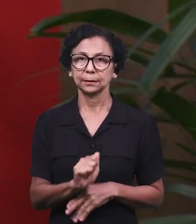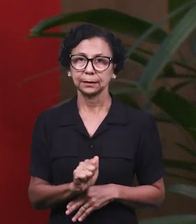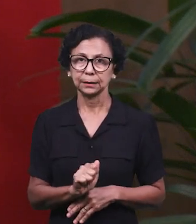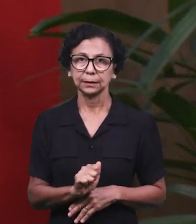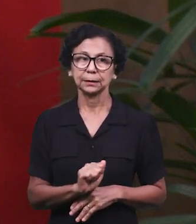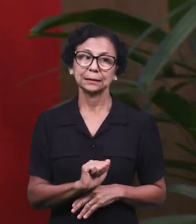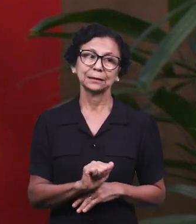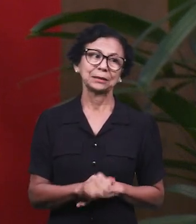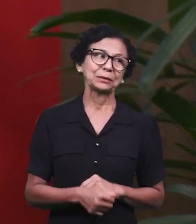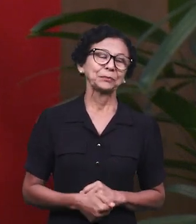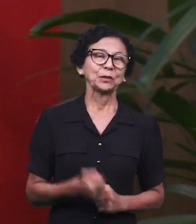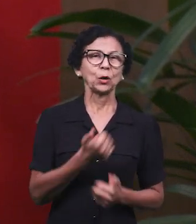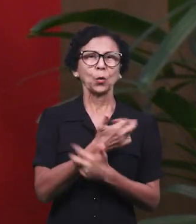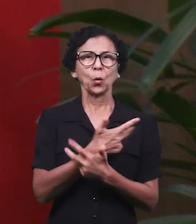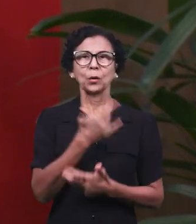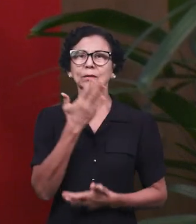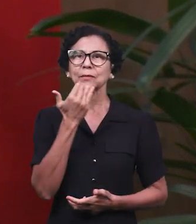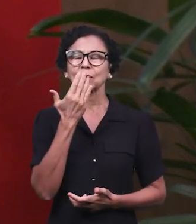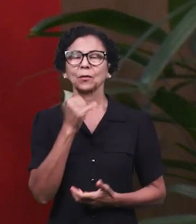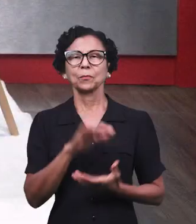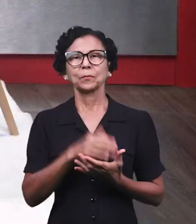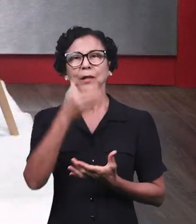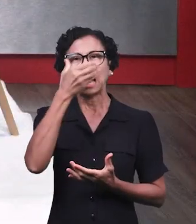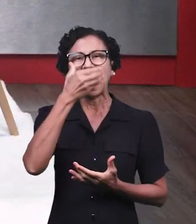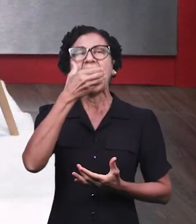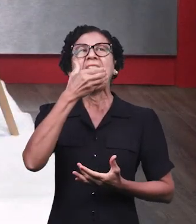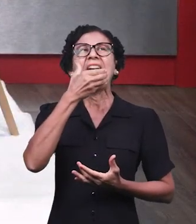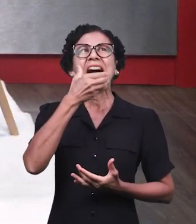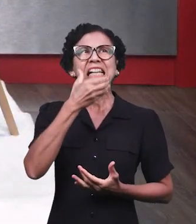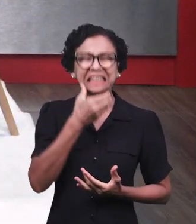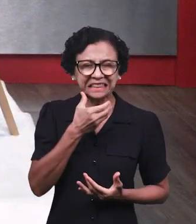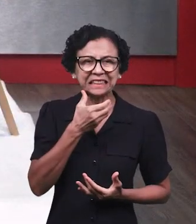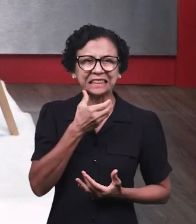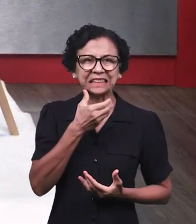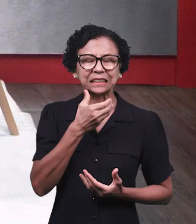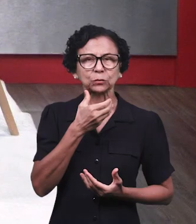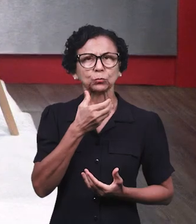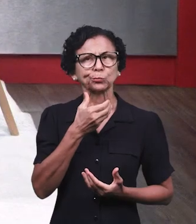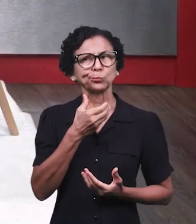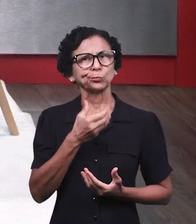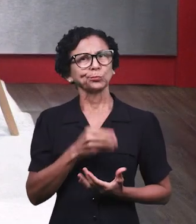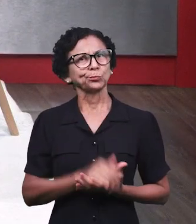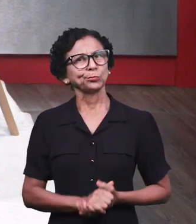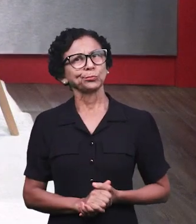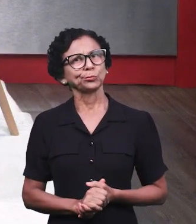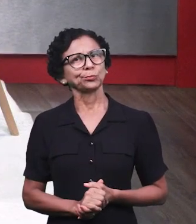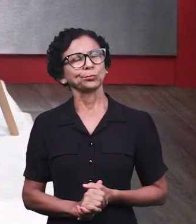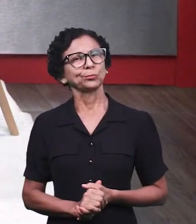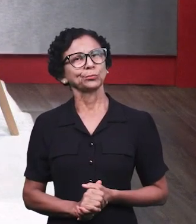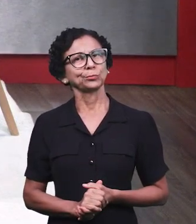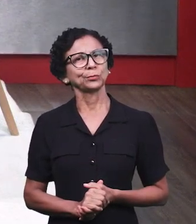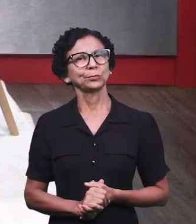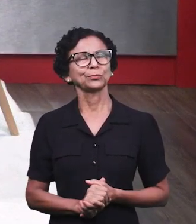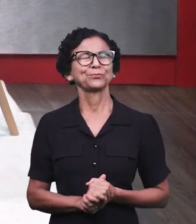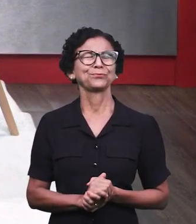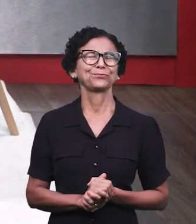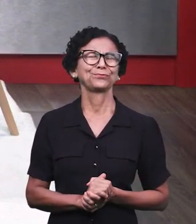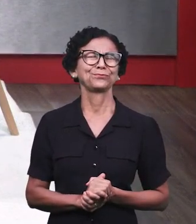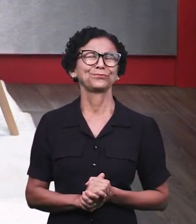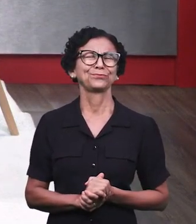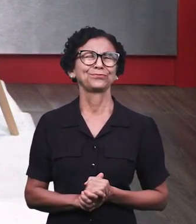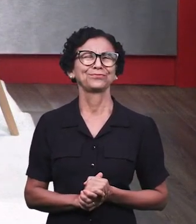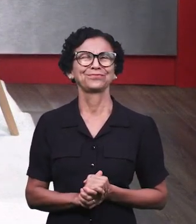cuidados, não morder uma maçã, por exemplo, né? Como a gente faz com o nosso dente natural,